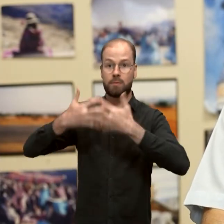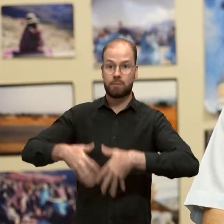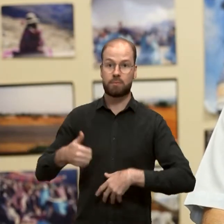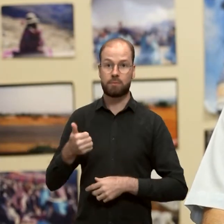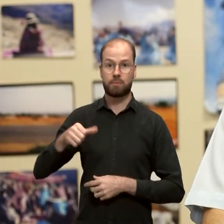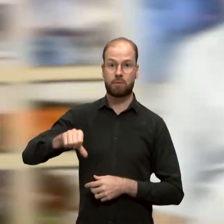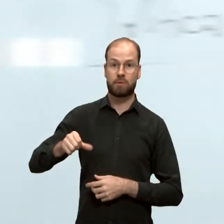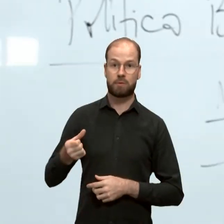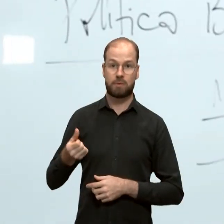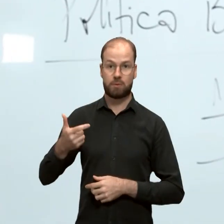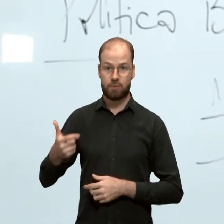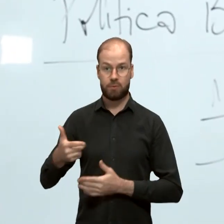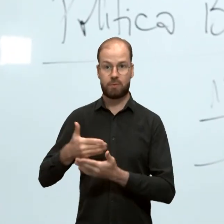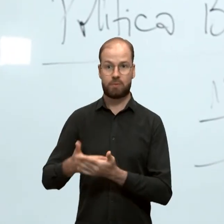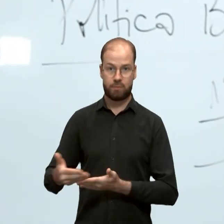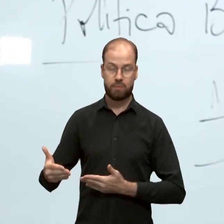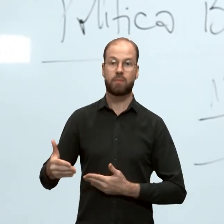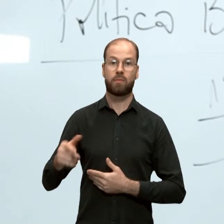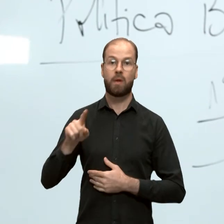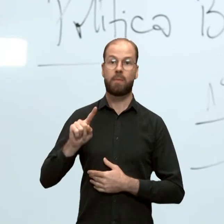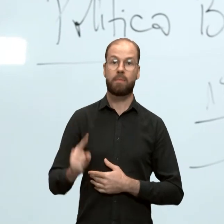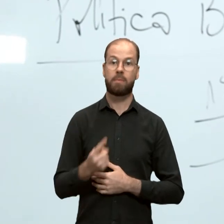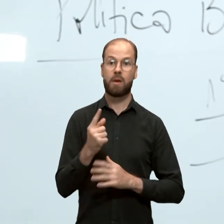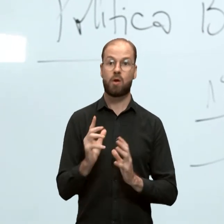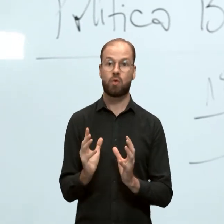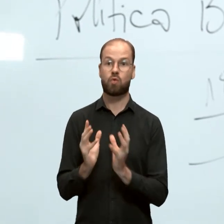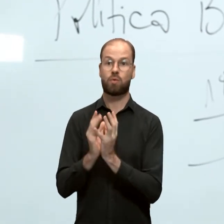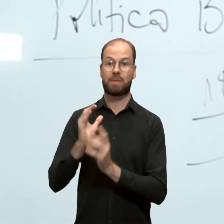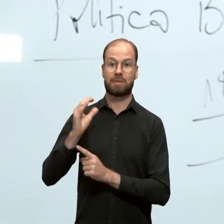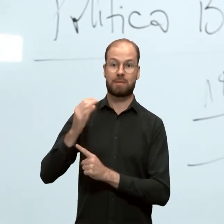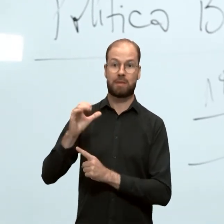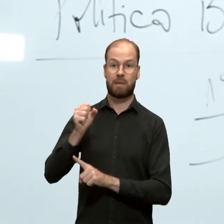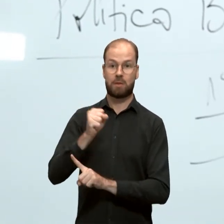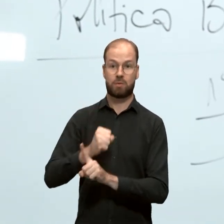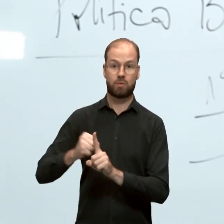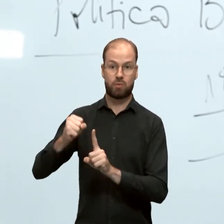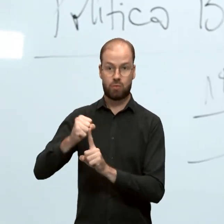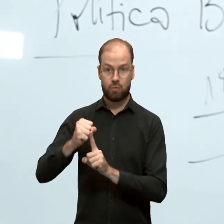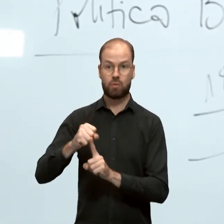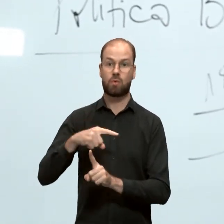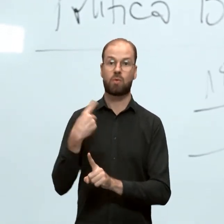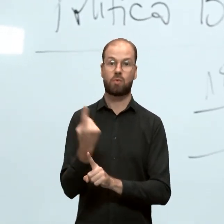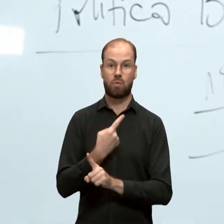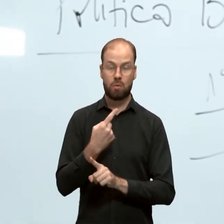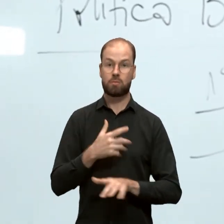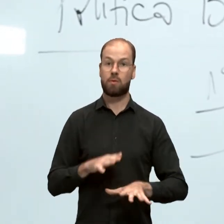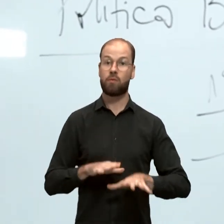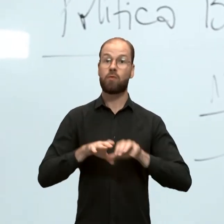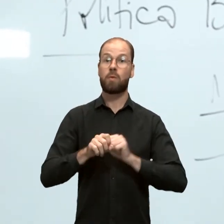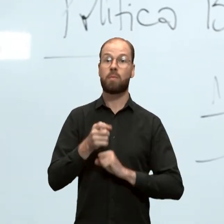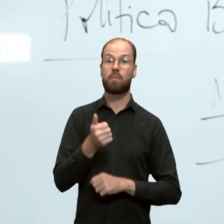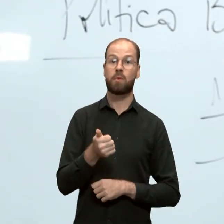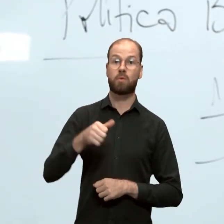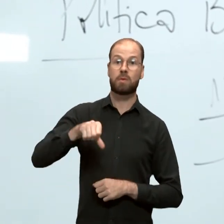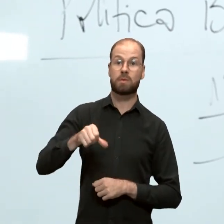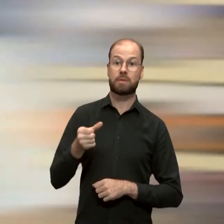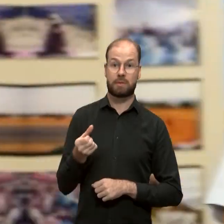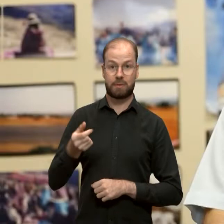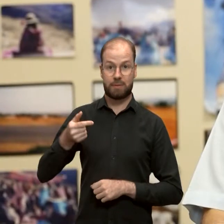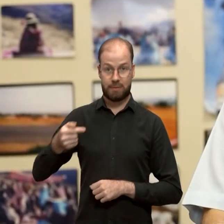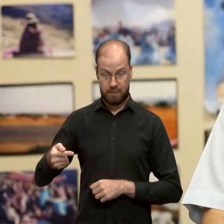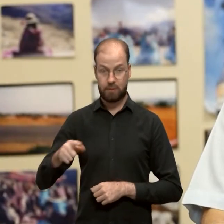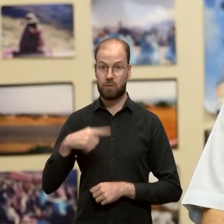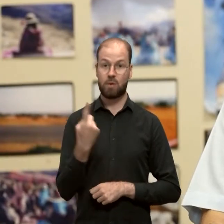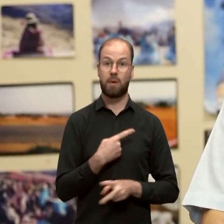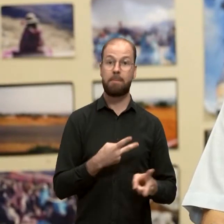início da universidade. Eu faço parte da primeira turma de Ciências Sociais, que formamos em 1967. Nós os